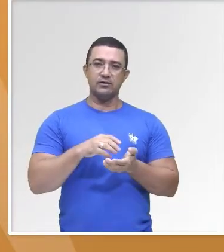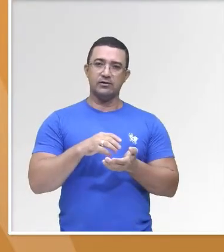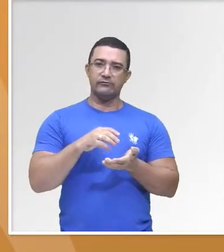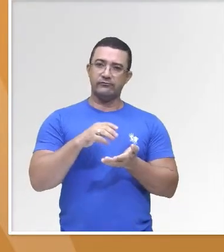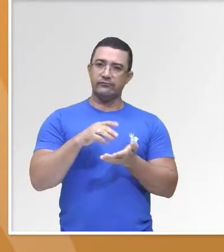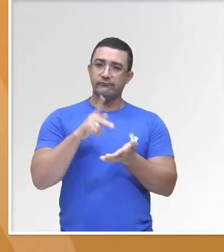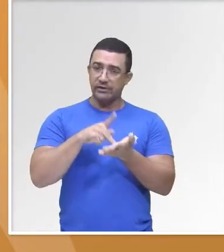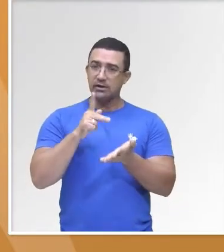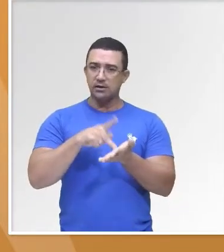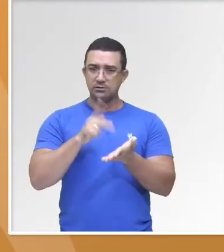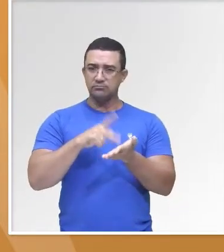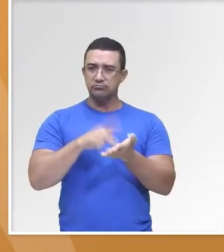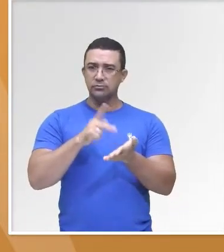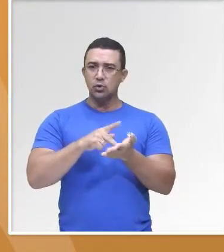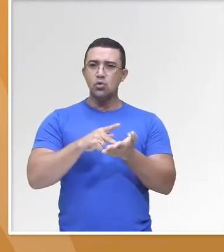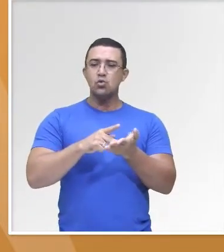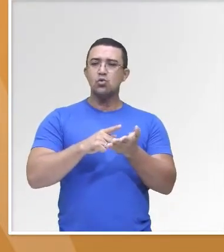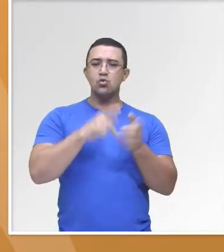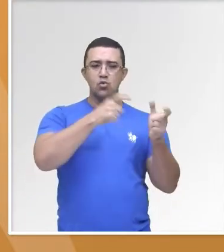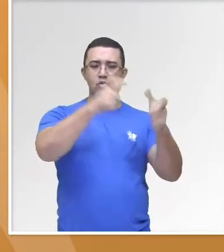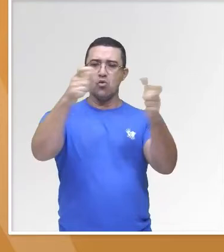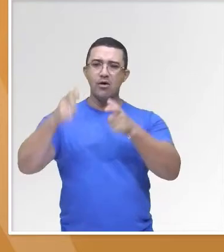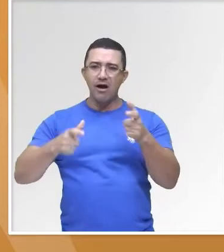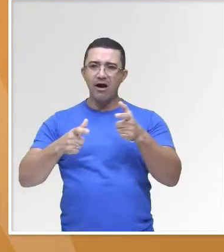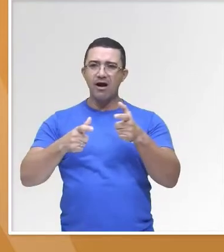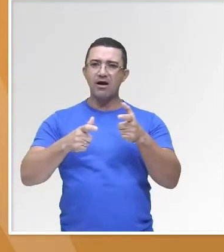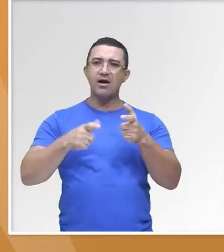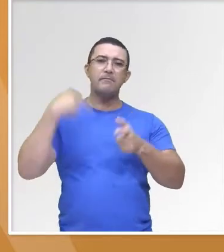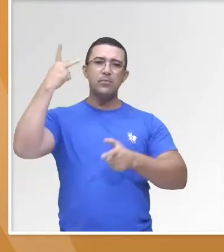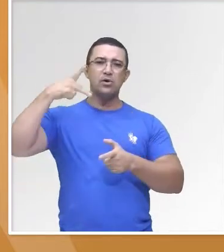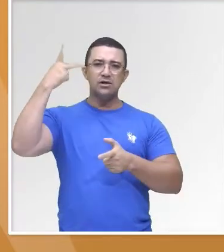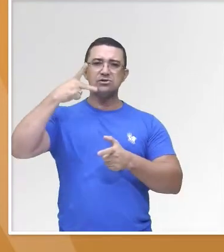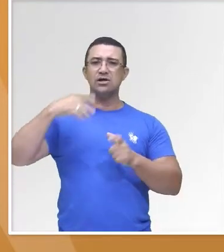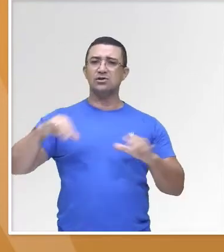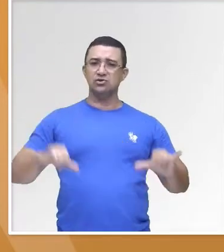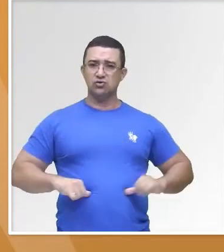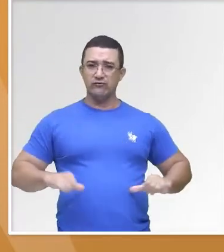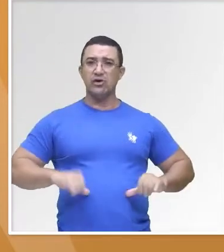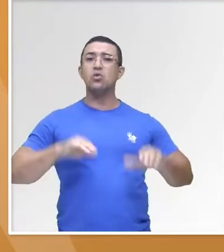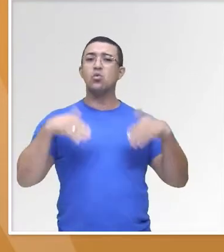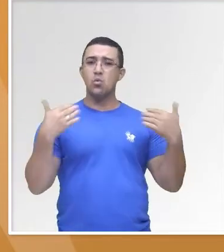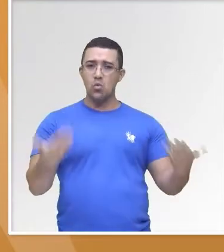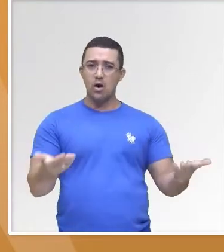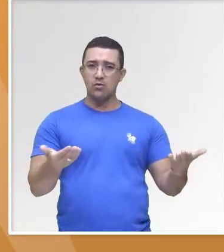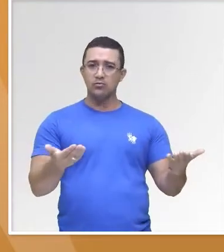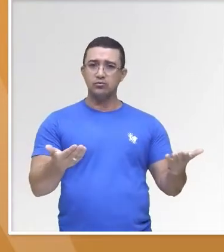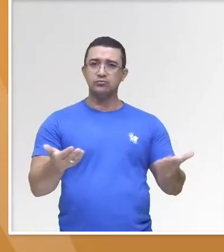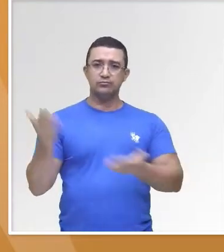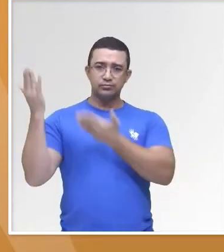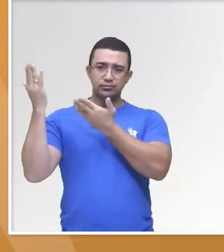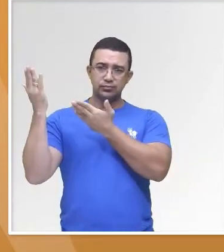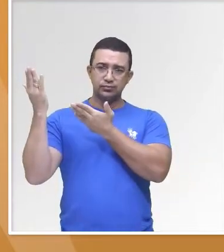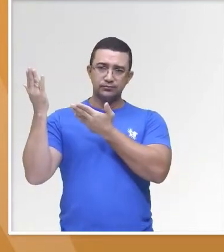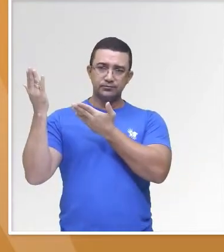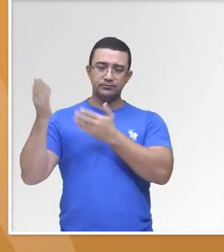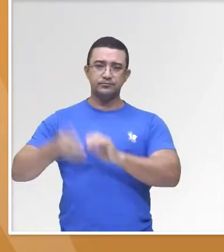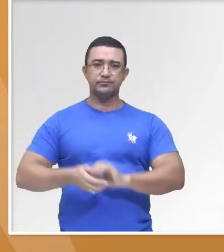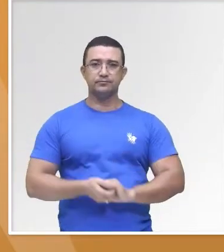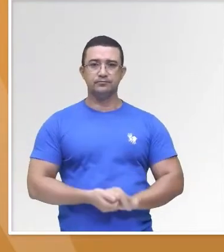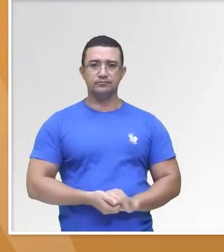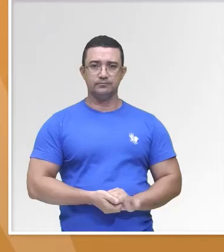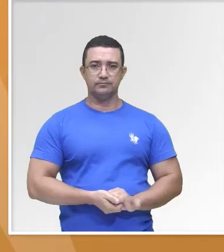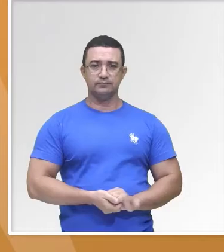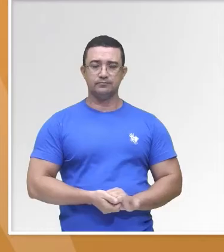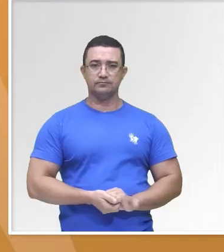essa política foram a Rússia, França, Áustria, Prússia e a Península Ibérica. Entendam Península Ibérica